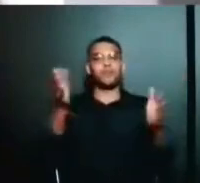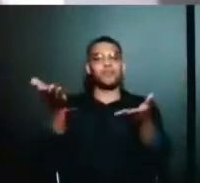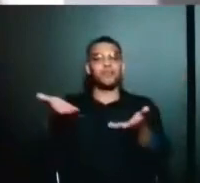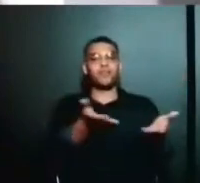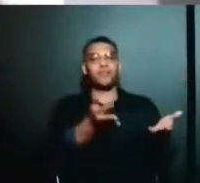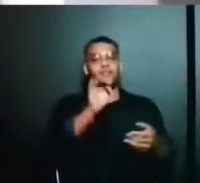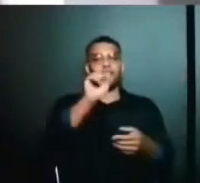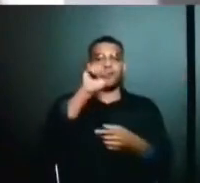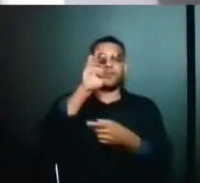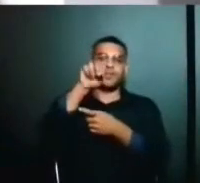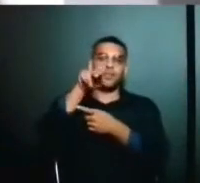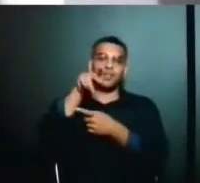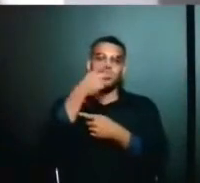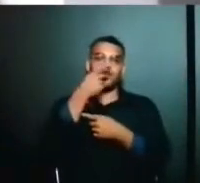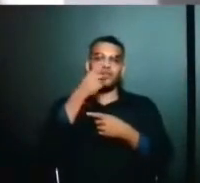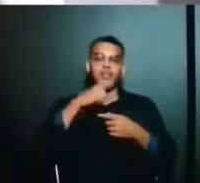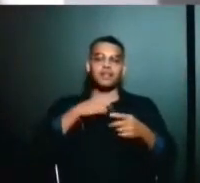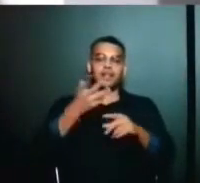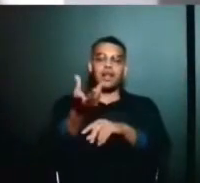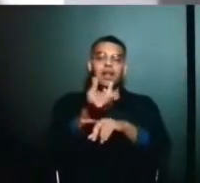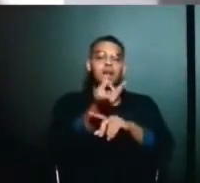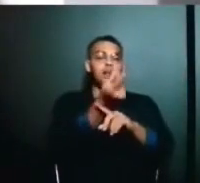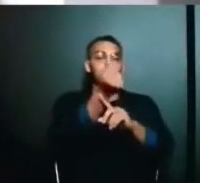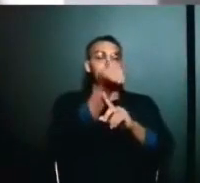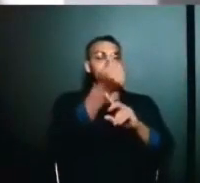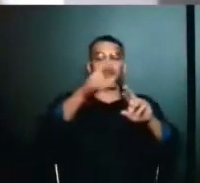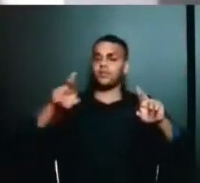disse, habilidades diferentes,